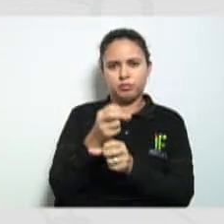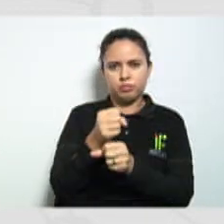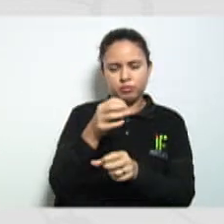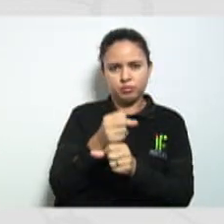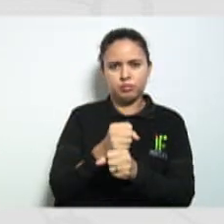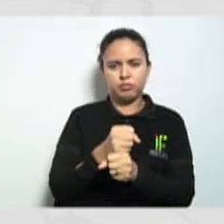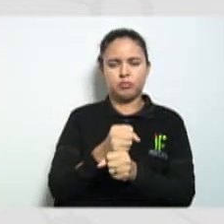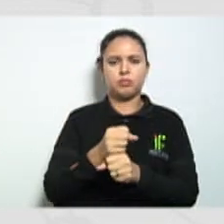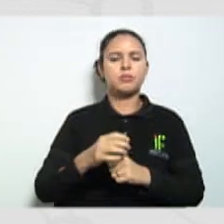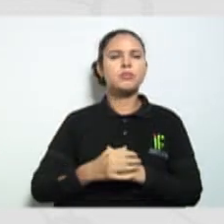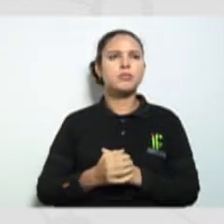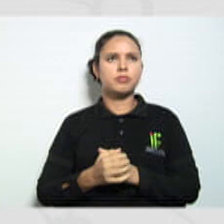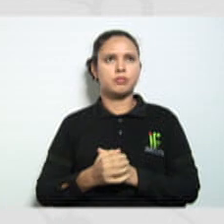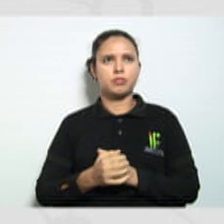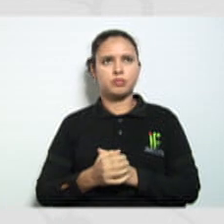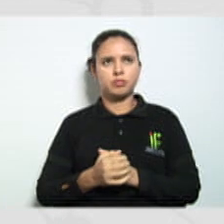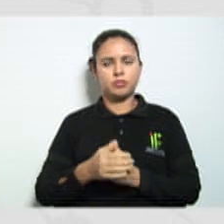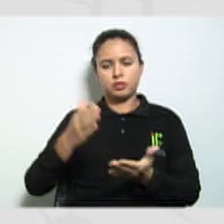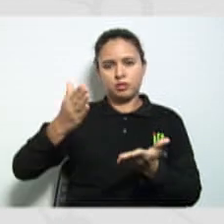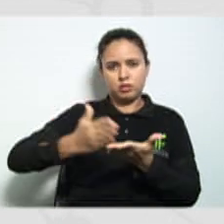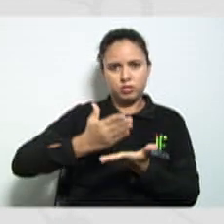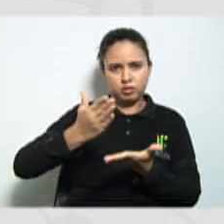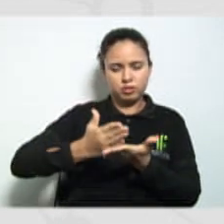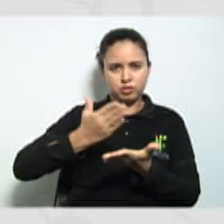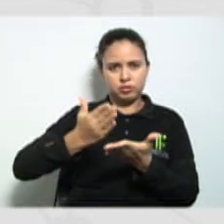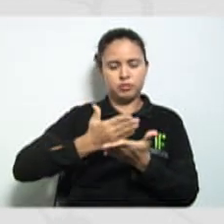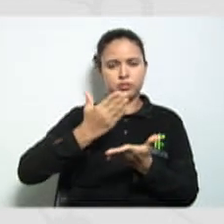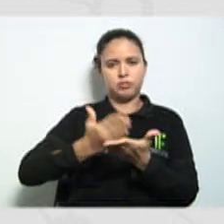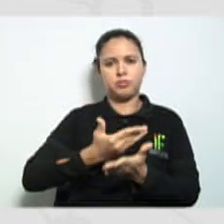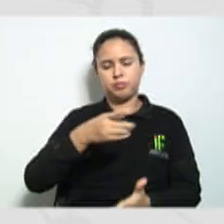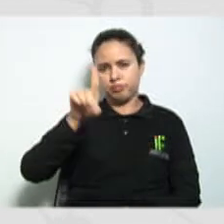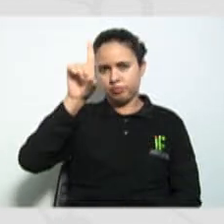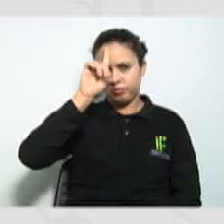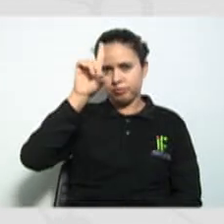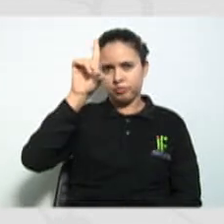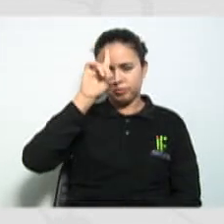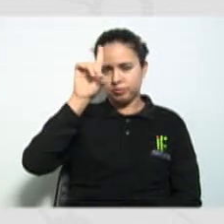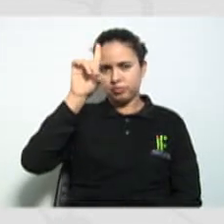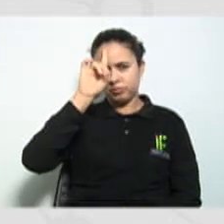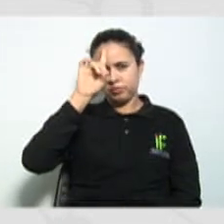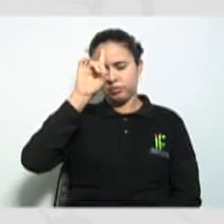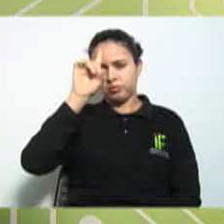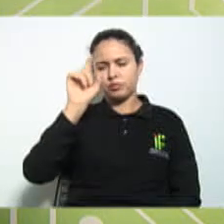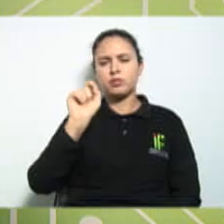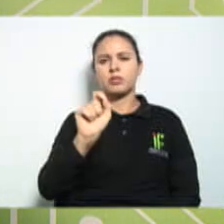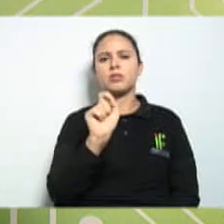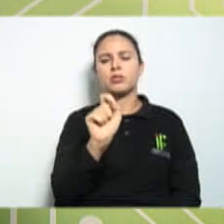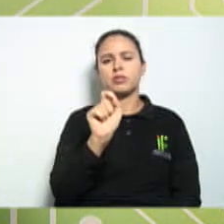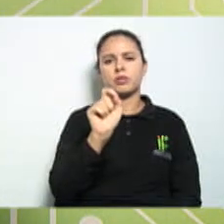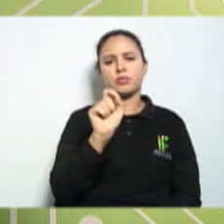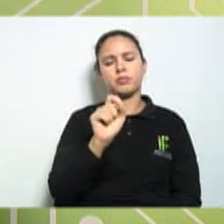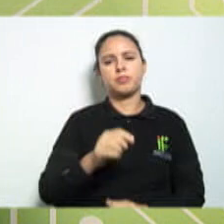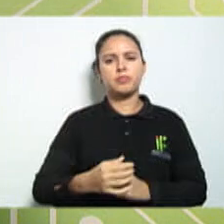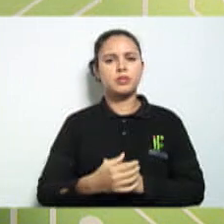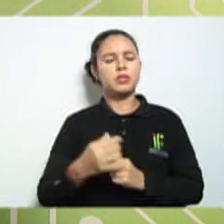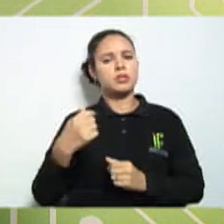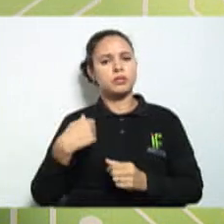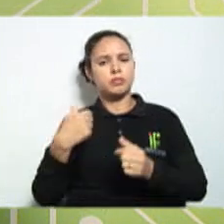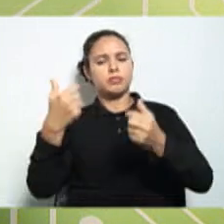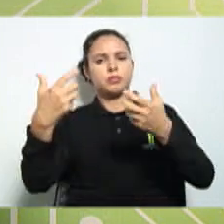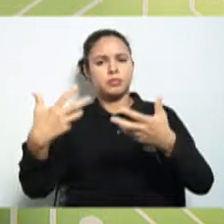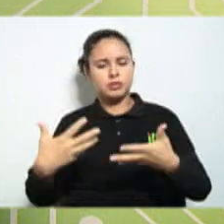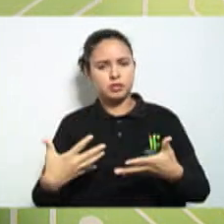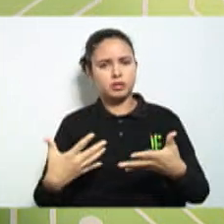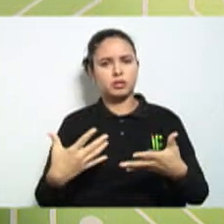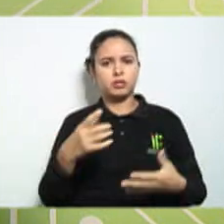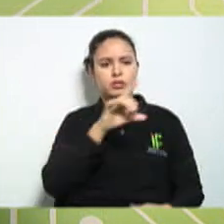aqui livro diário, aqui comigo, alunos, eu falei a história, nós temos a nossa história de